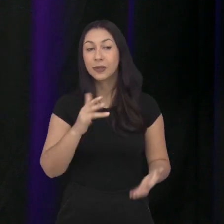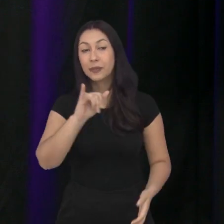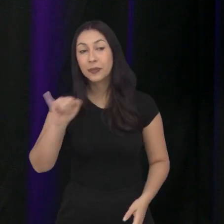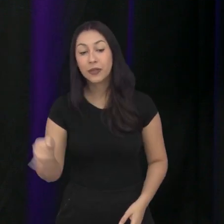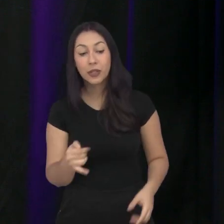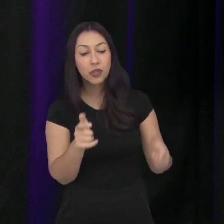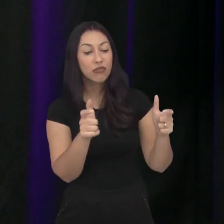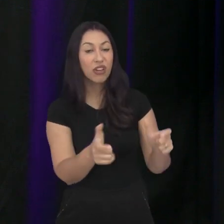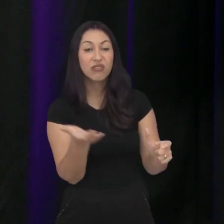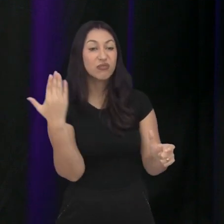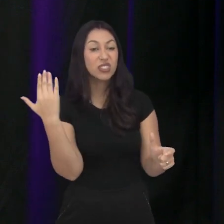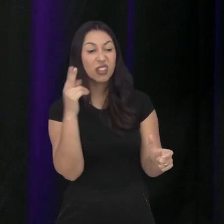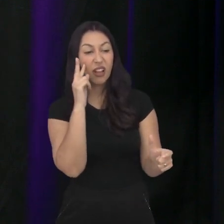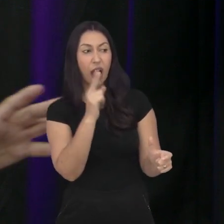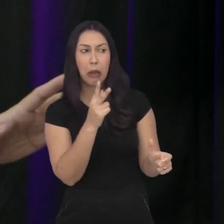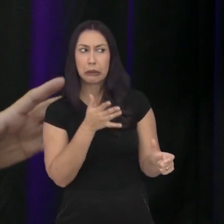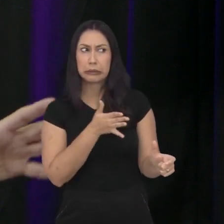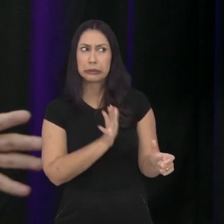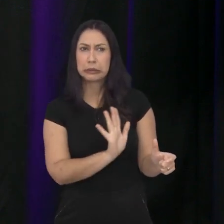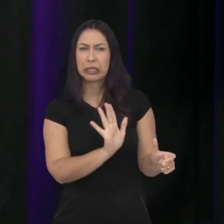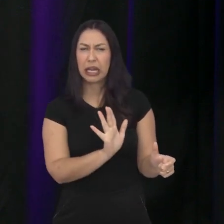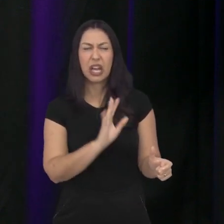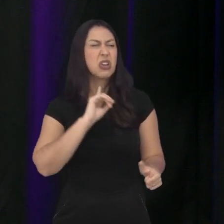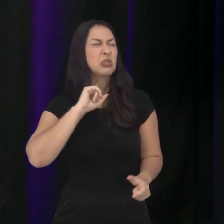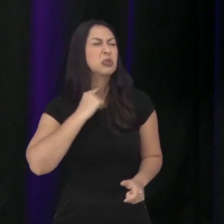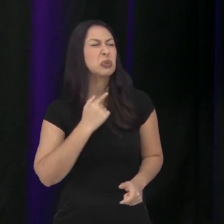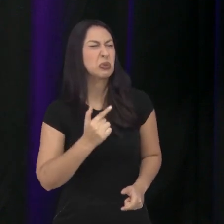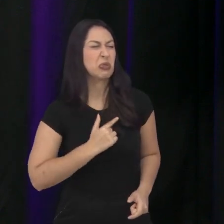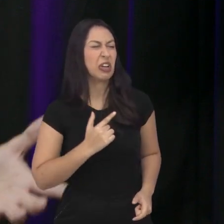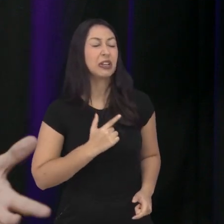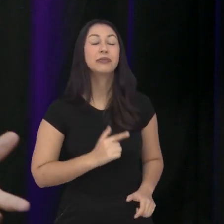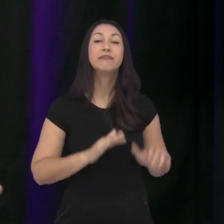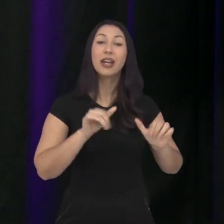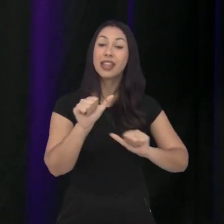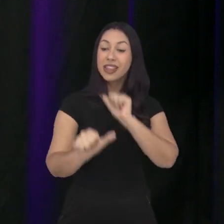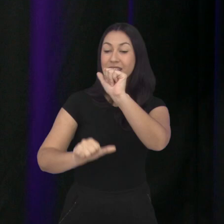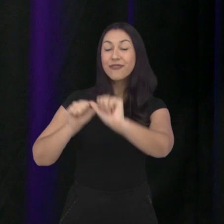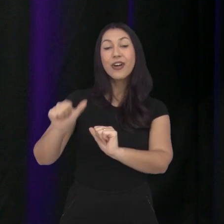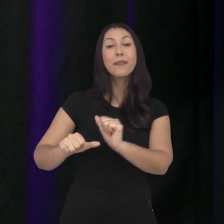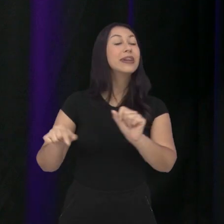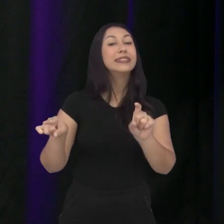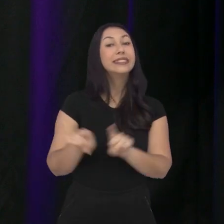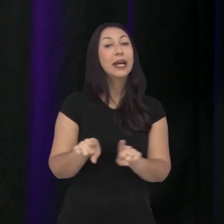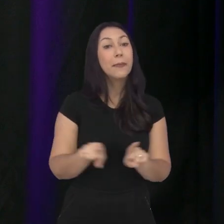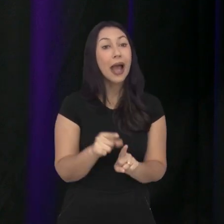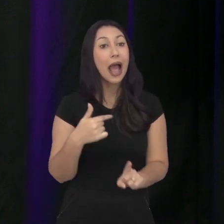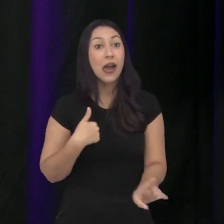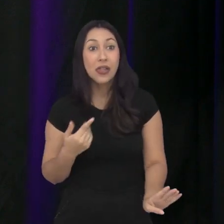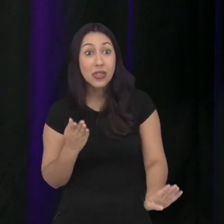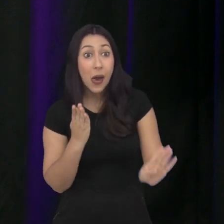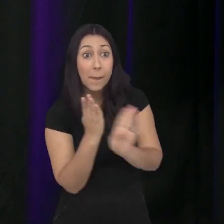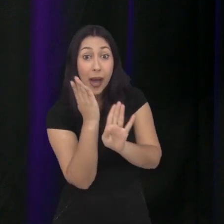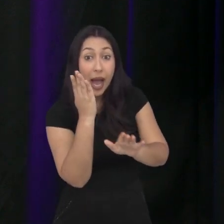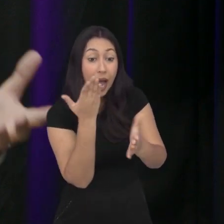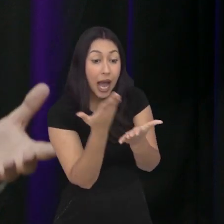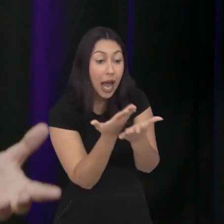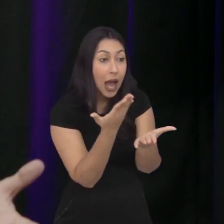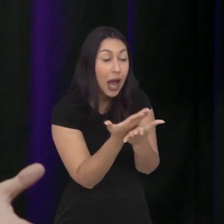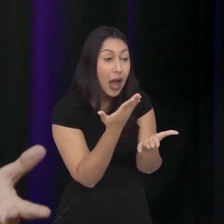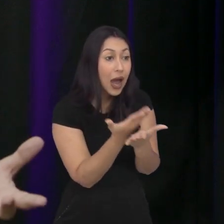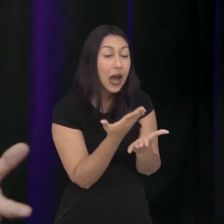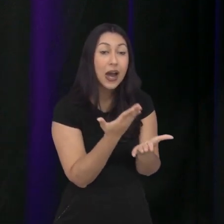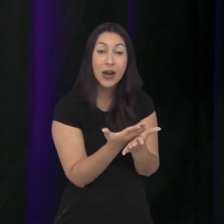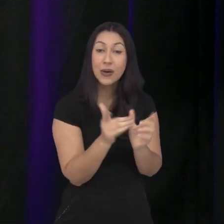os espaços que antes a gente olhava e não queria estar, porque às vezes é sujo, é feio. E além disso, tem uma coisa muito legal que eu descobri estudando